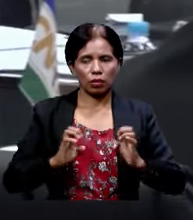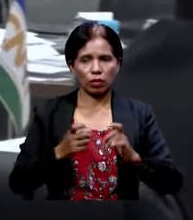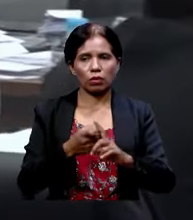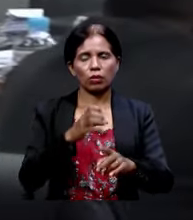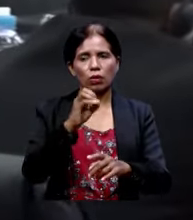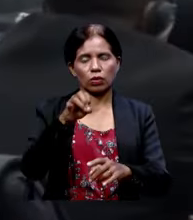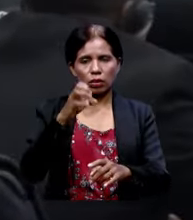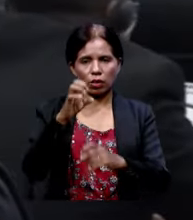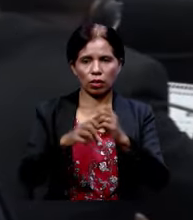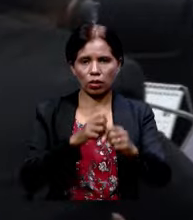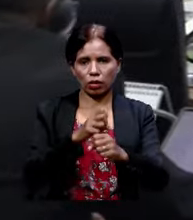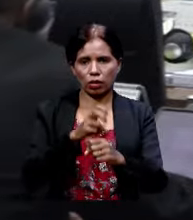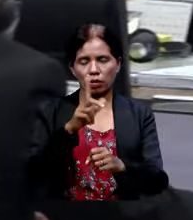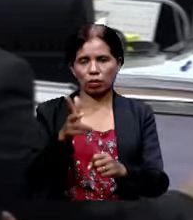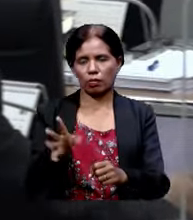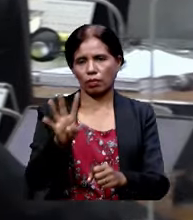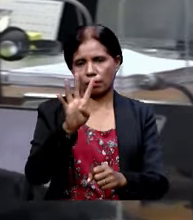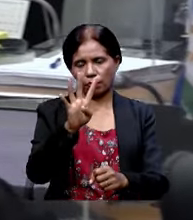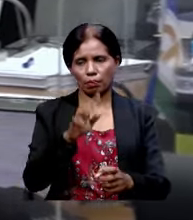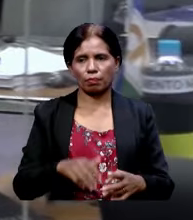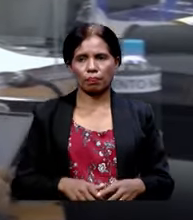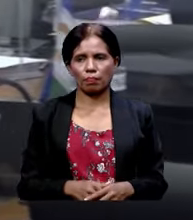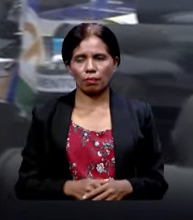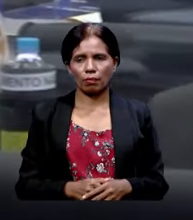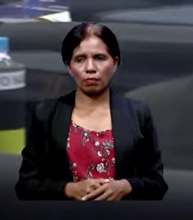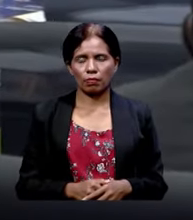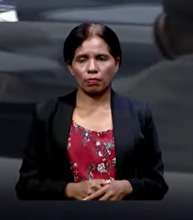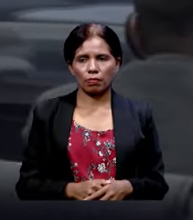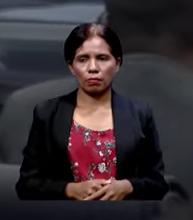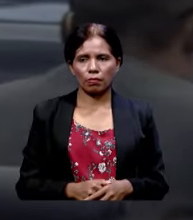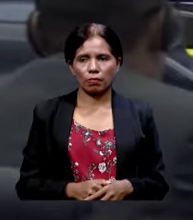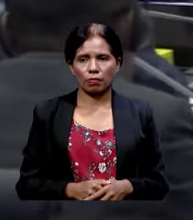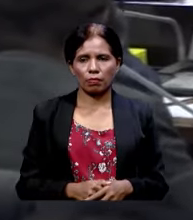Orçamento Geral do Estado, Tinarri Rua, Ronesenhat. Rohima Dia, Agustin da Costa, Ziemen.